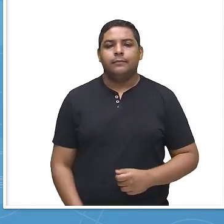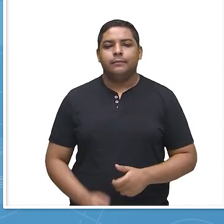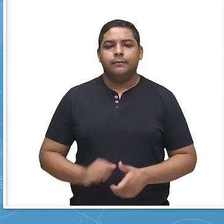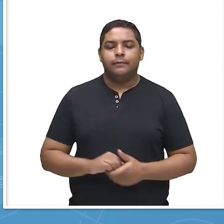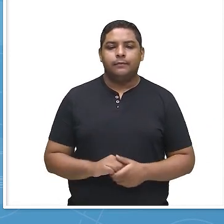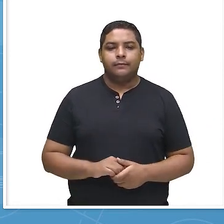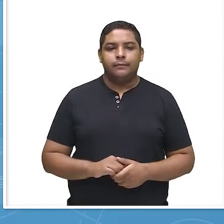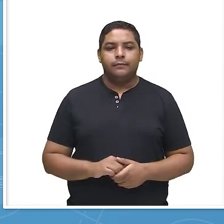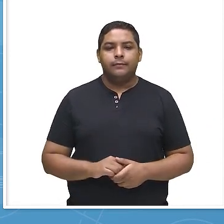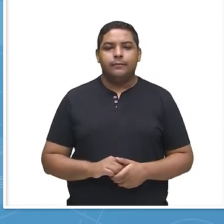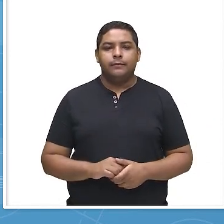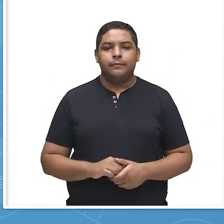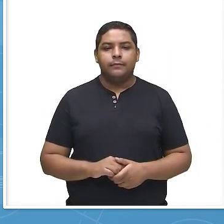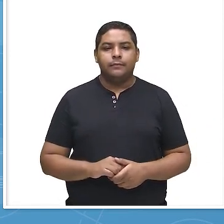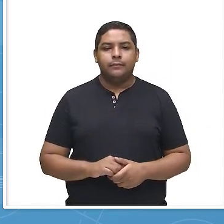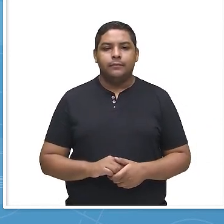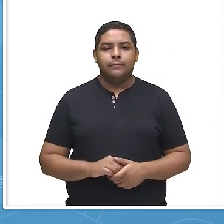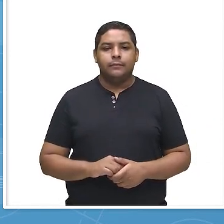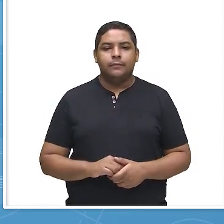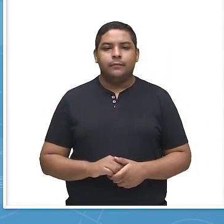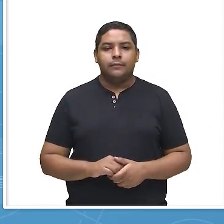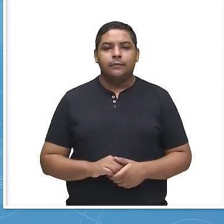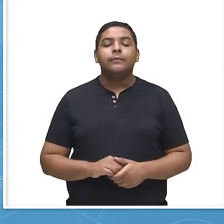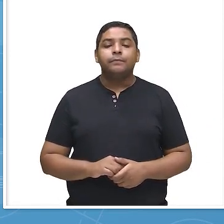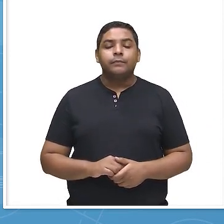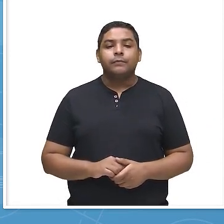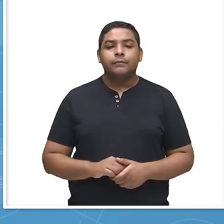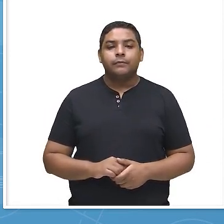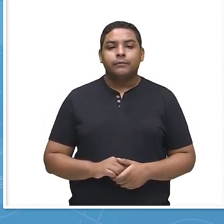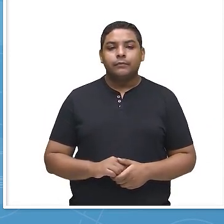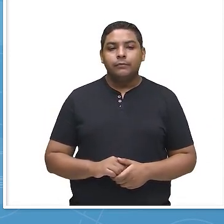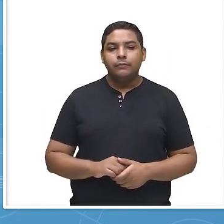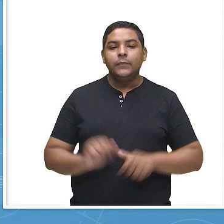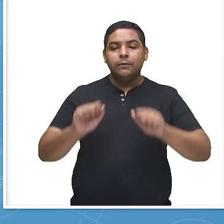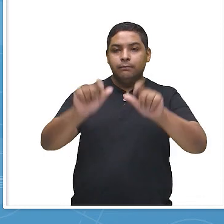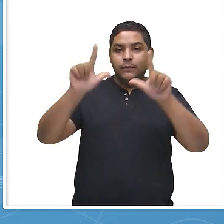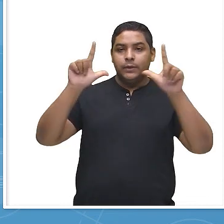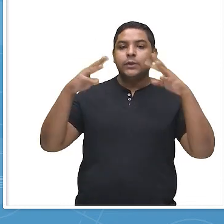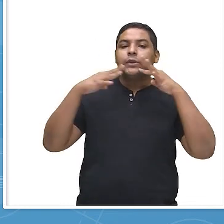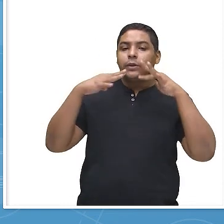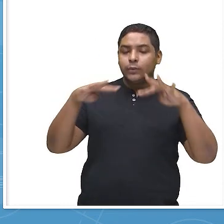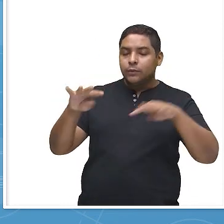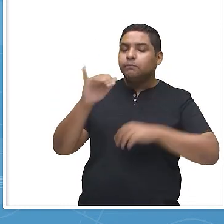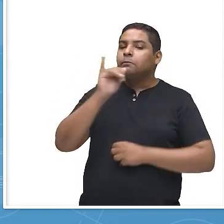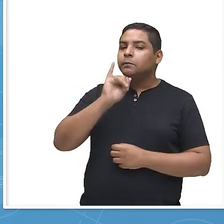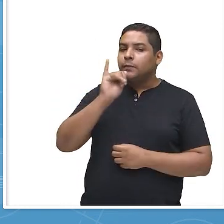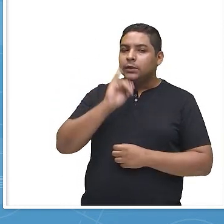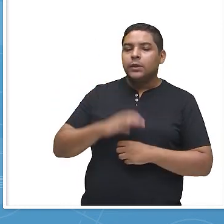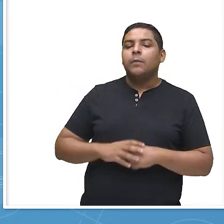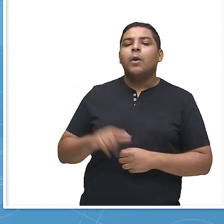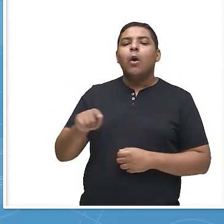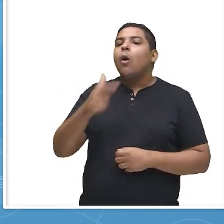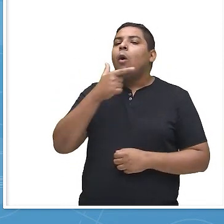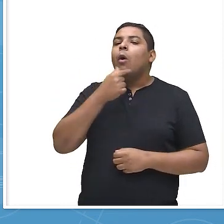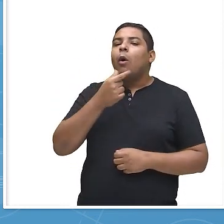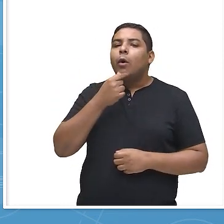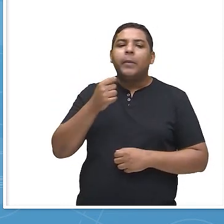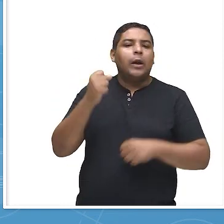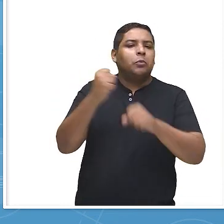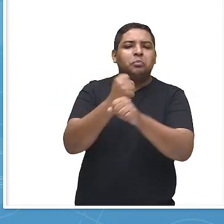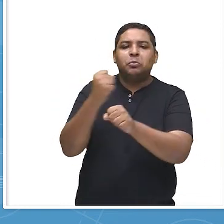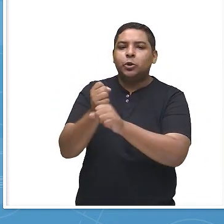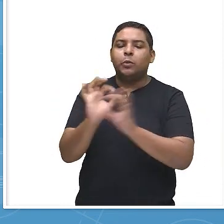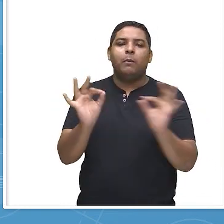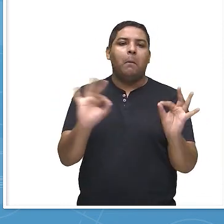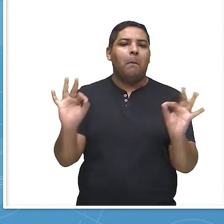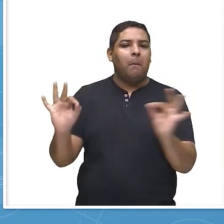Não foi... a paisagem natural, por exemplo, é aquela que não foi submetida pela ação do homem. Então, trago